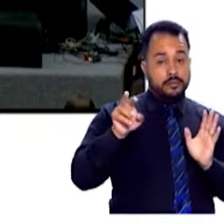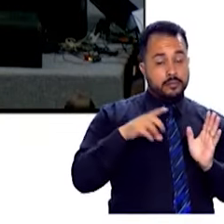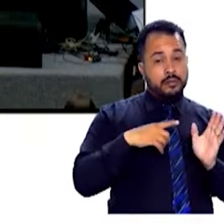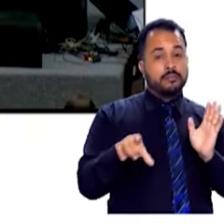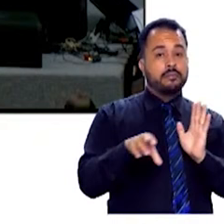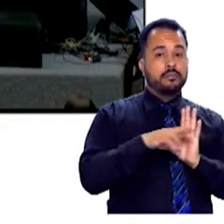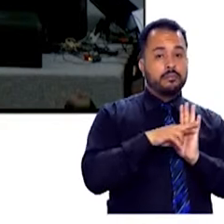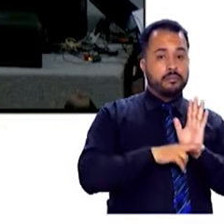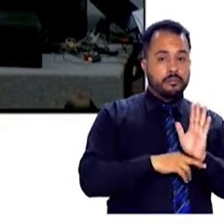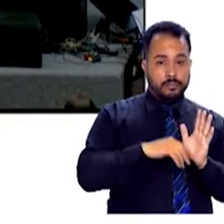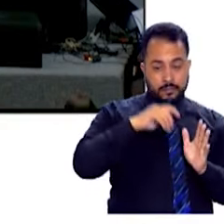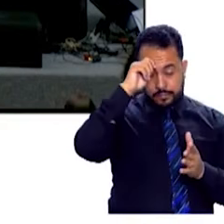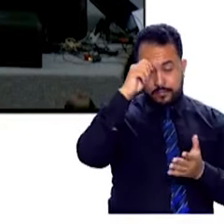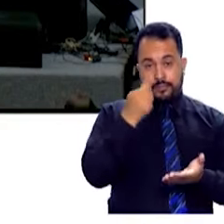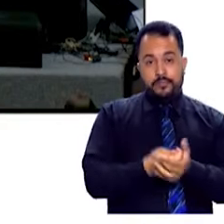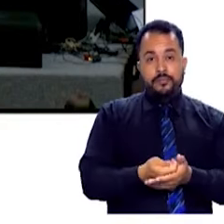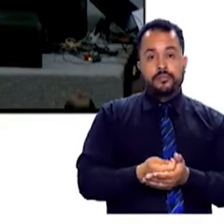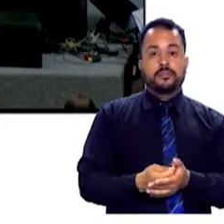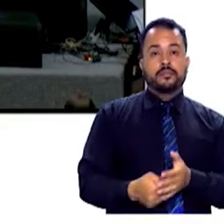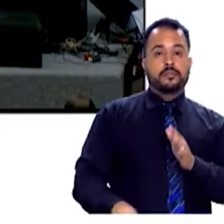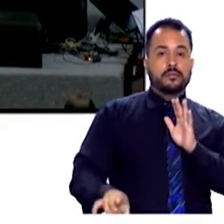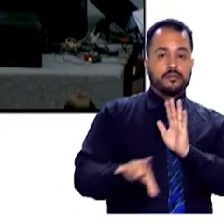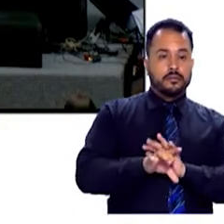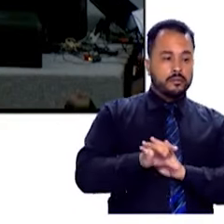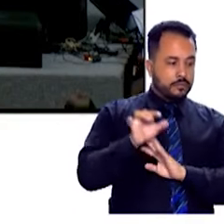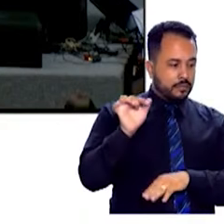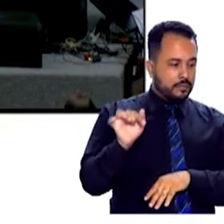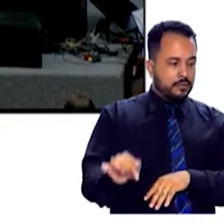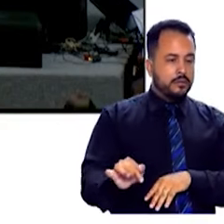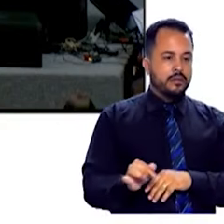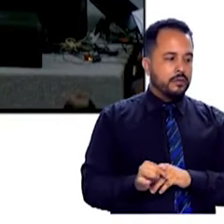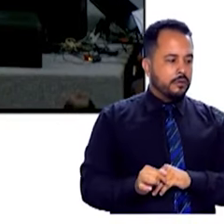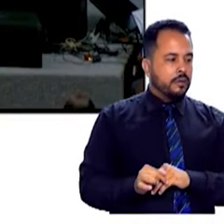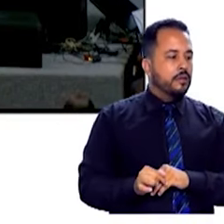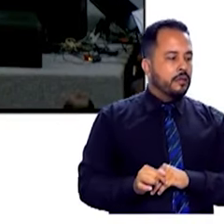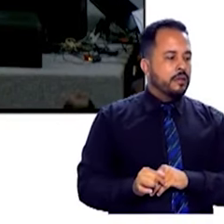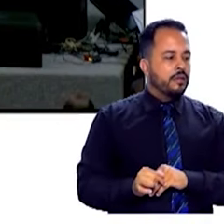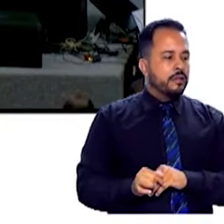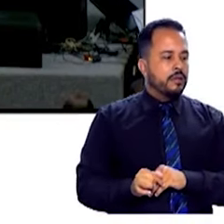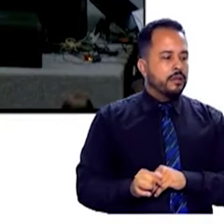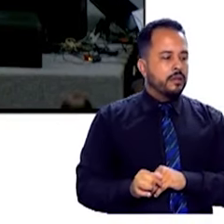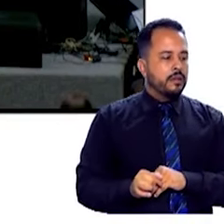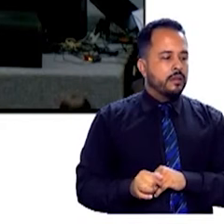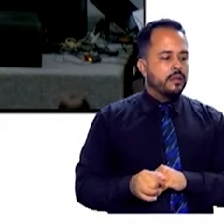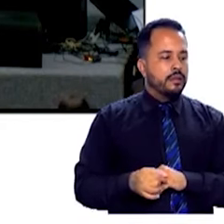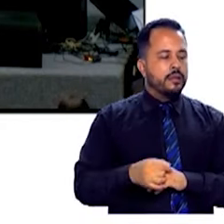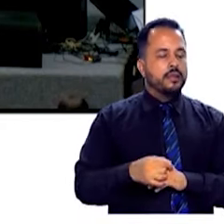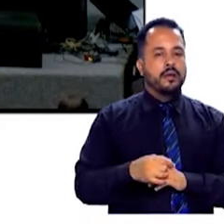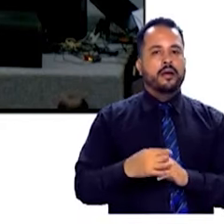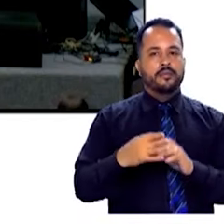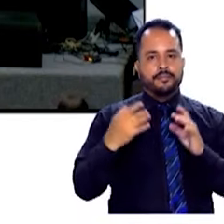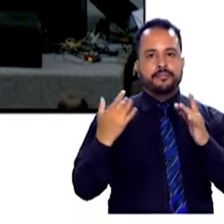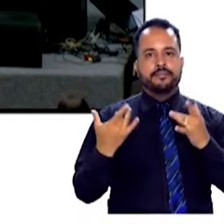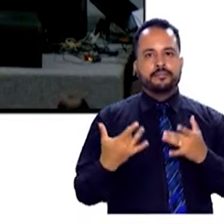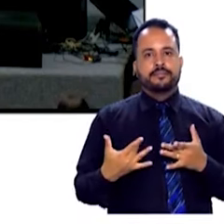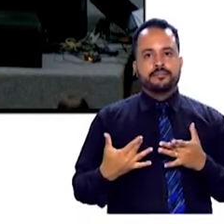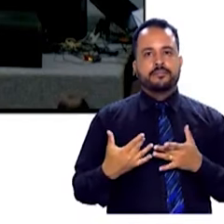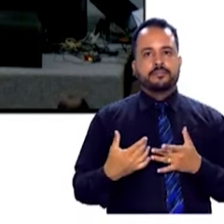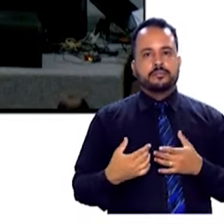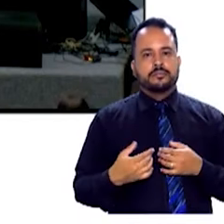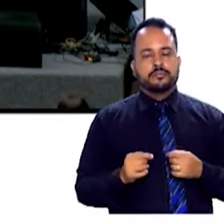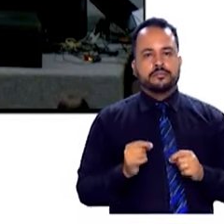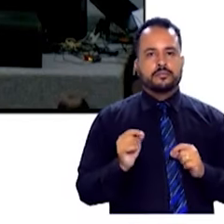a lei inclusive os direitos humanos o Human rights act de 1998